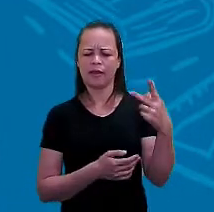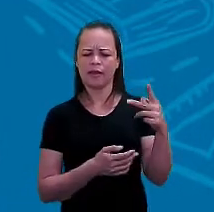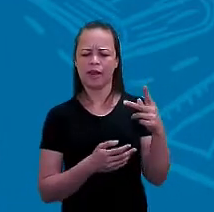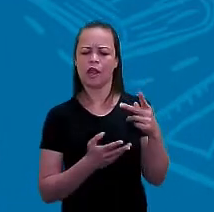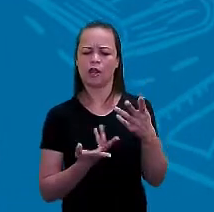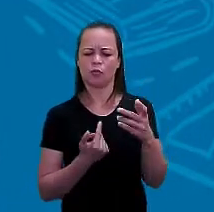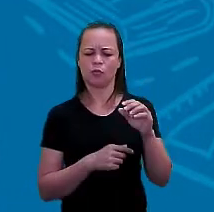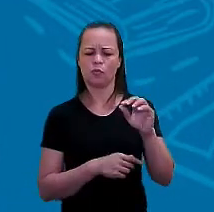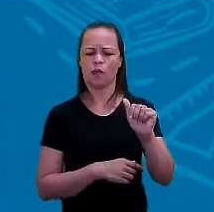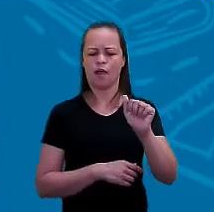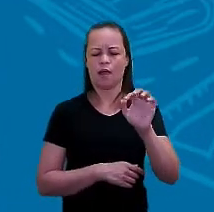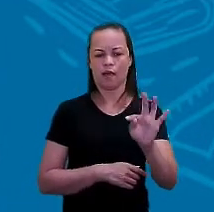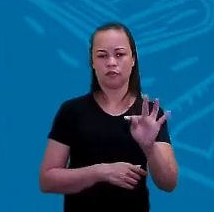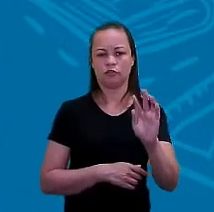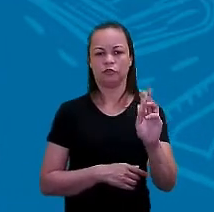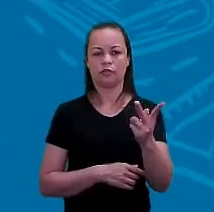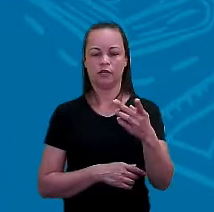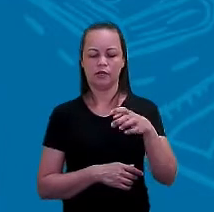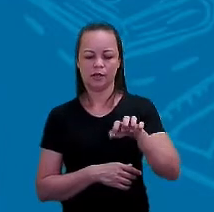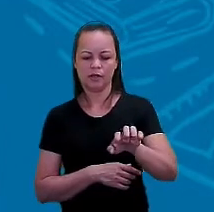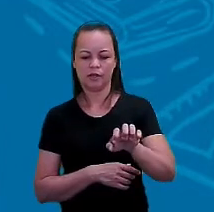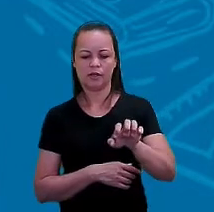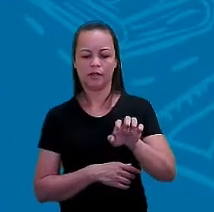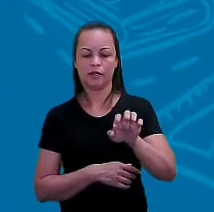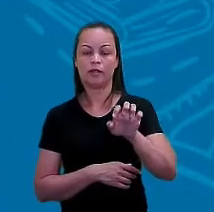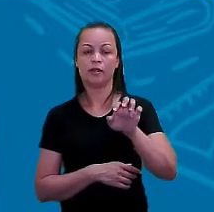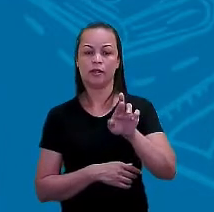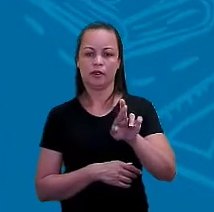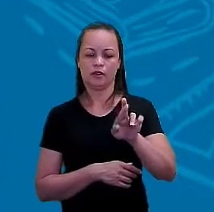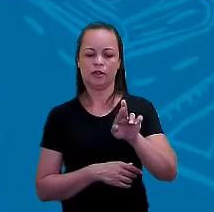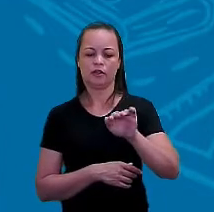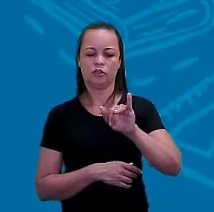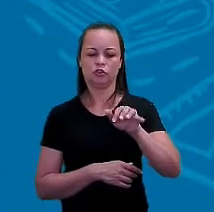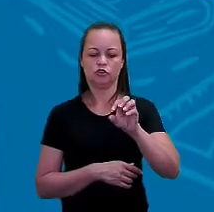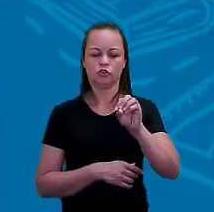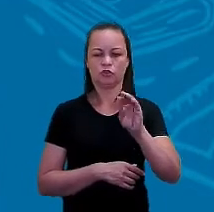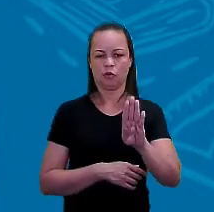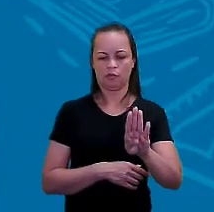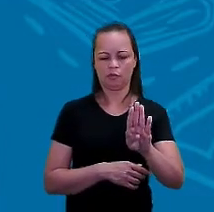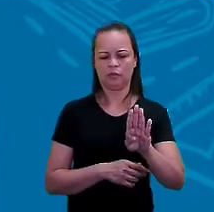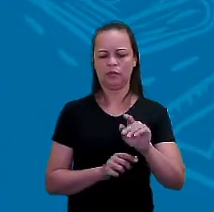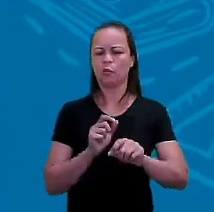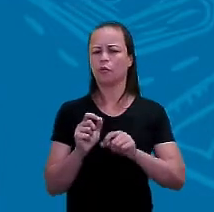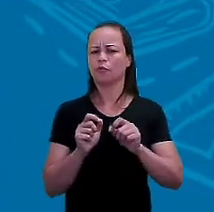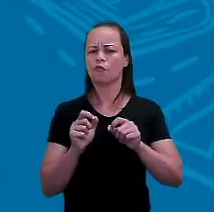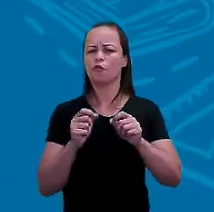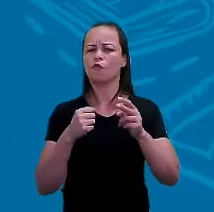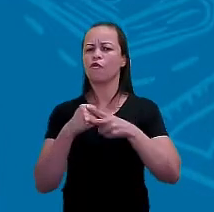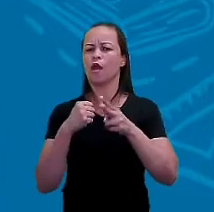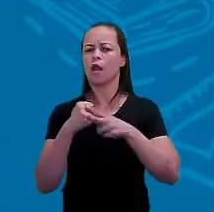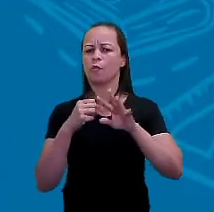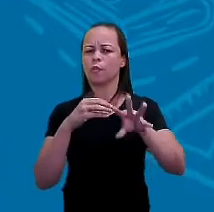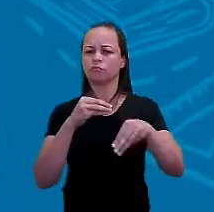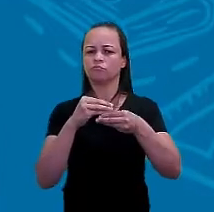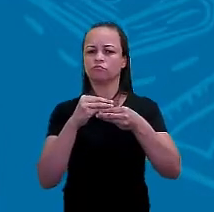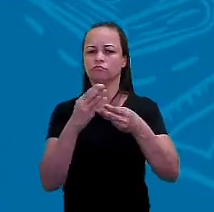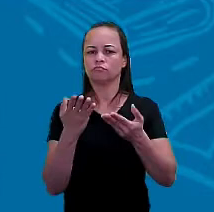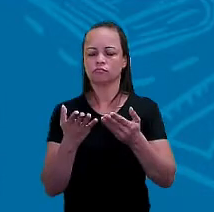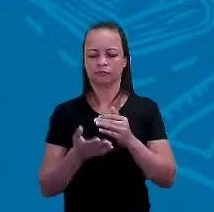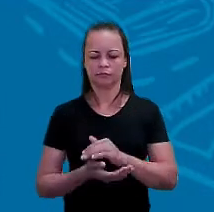her job. E aí? Qual é o verbo que a gente vai completar aí? She am. She